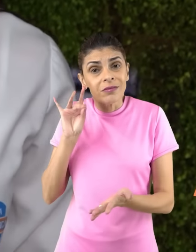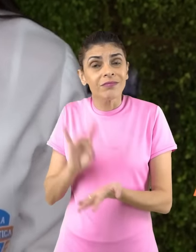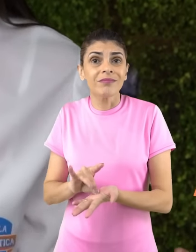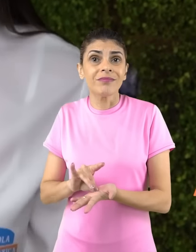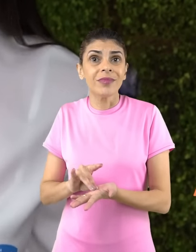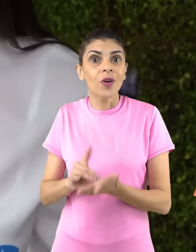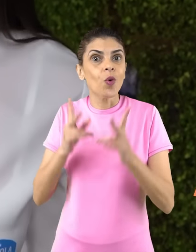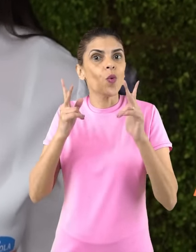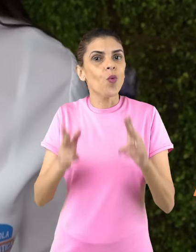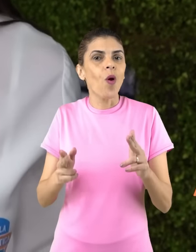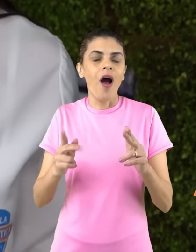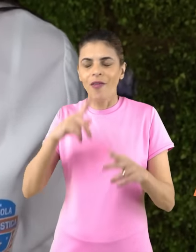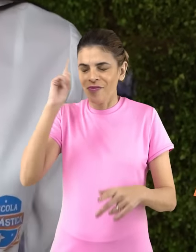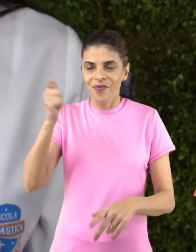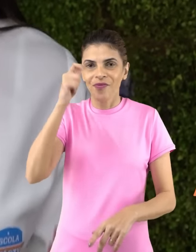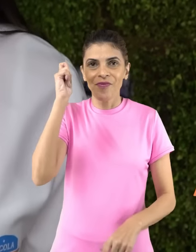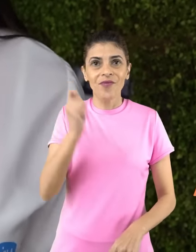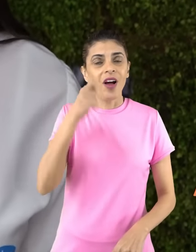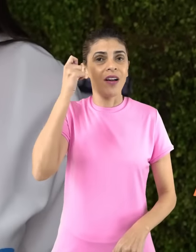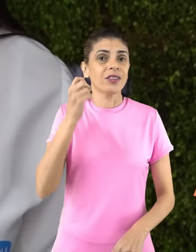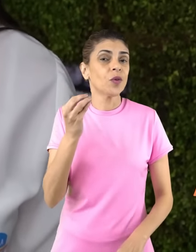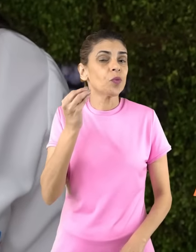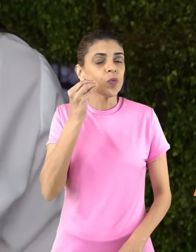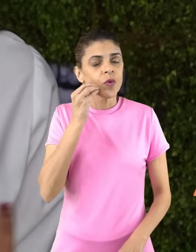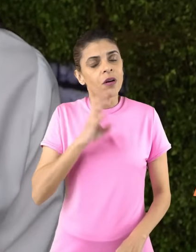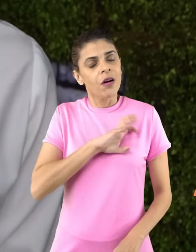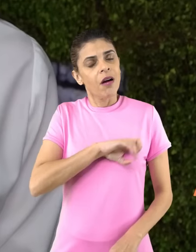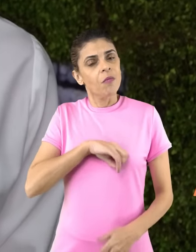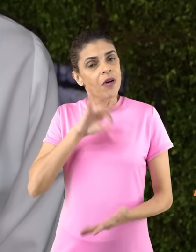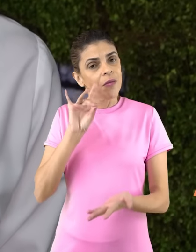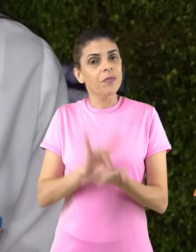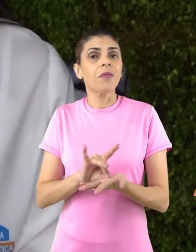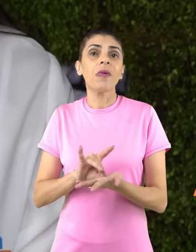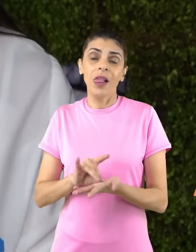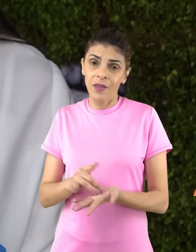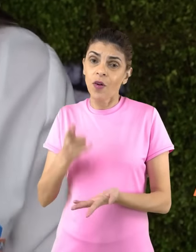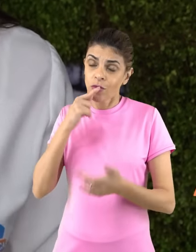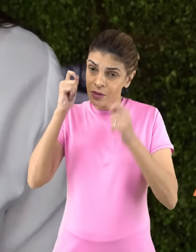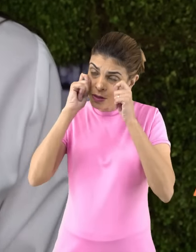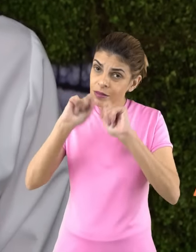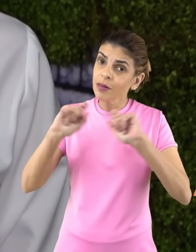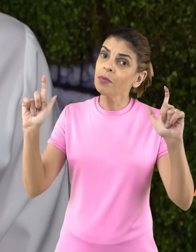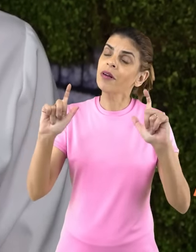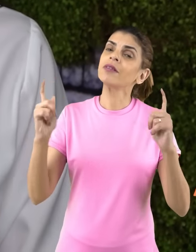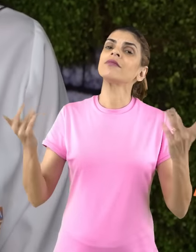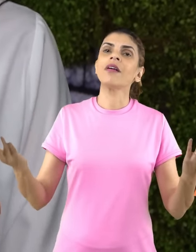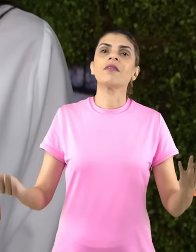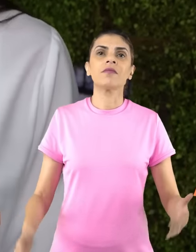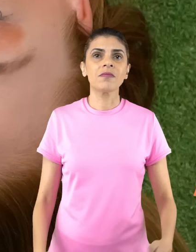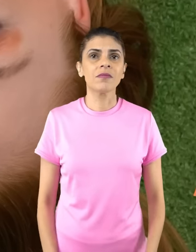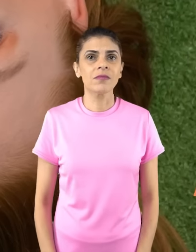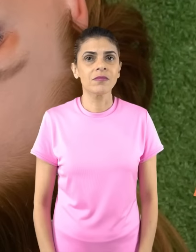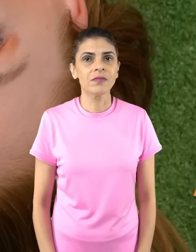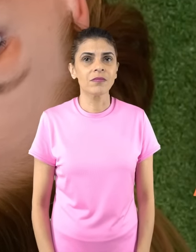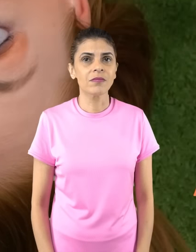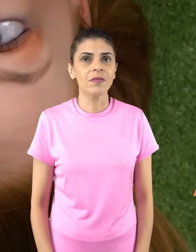nela Igual nos contos de fada Só um beijo de amor do crush verdadeiro Vai despertar a Ana do sono profundo